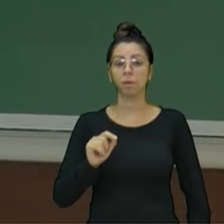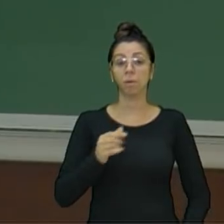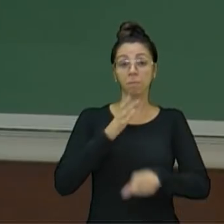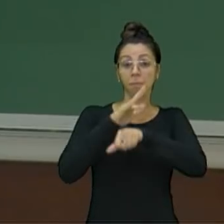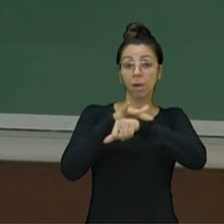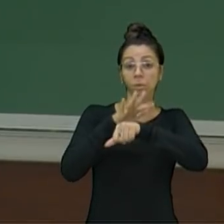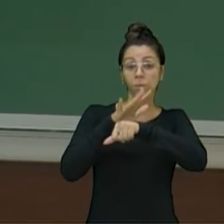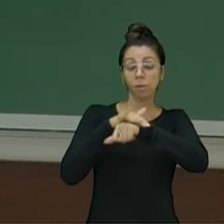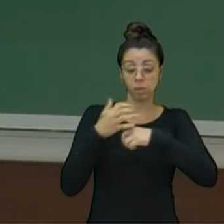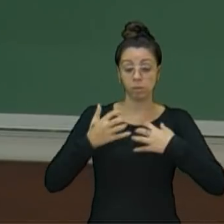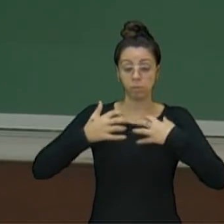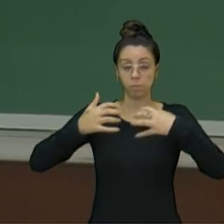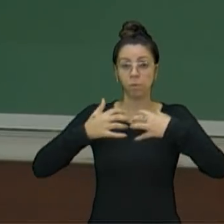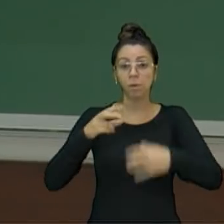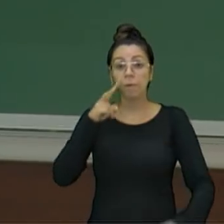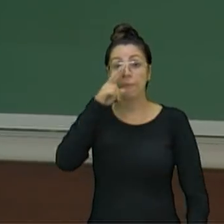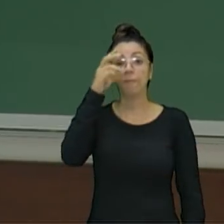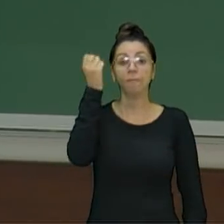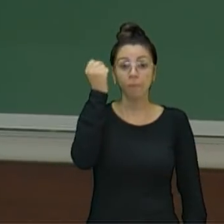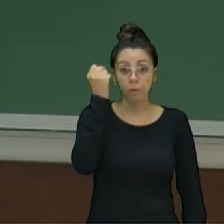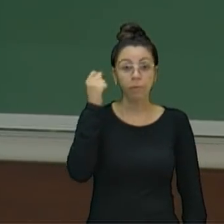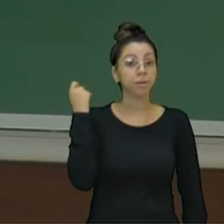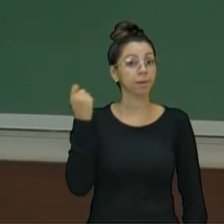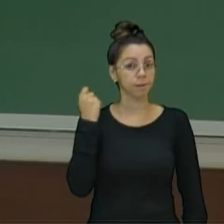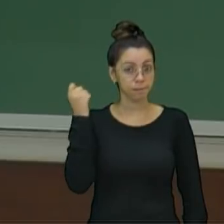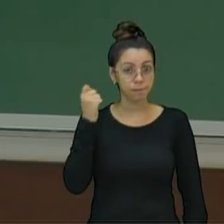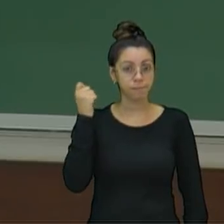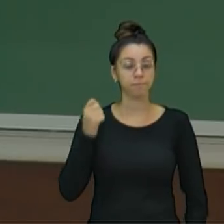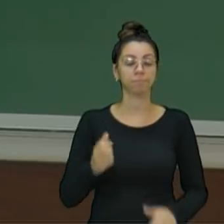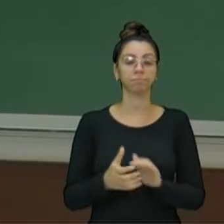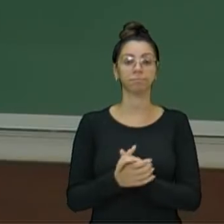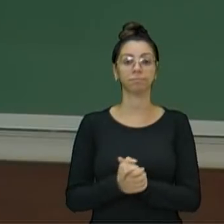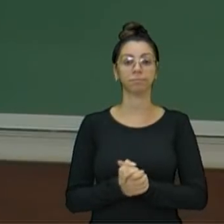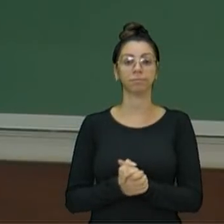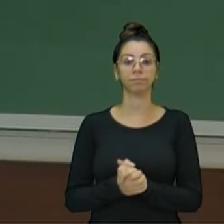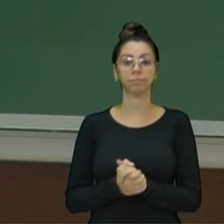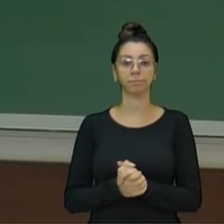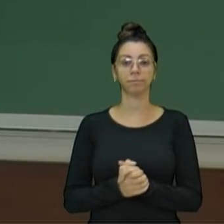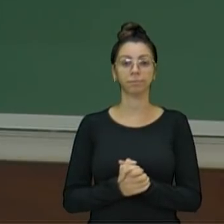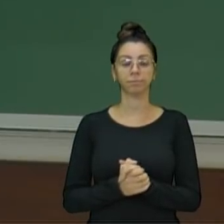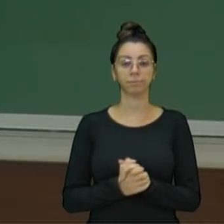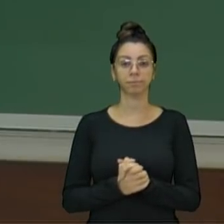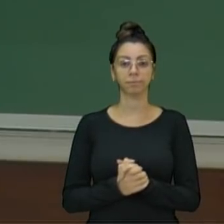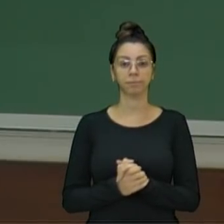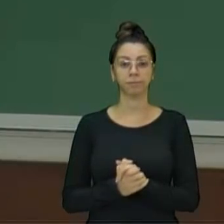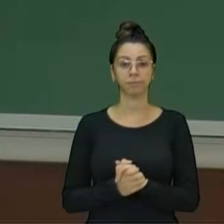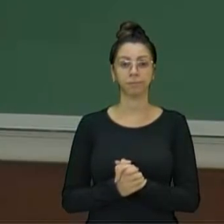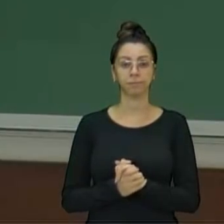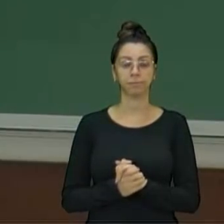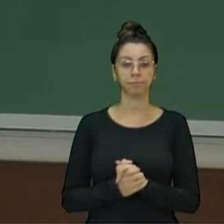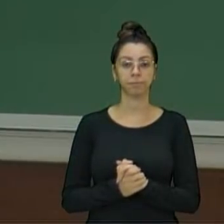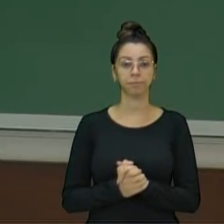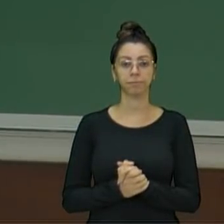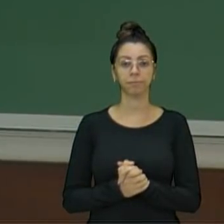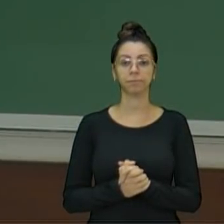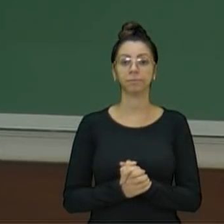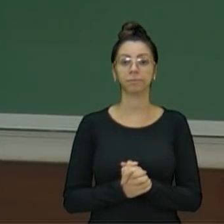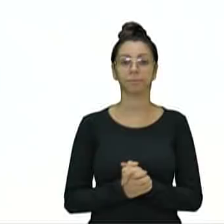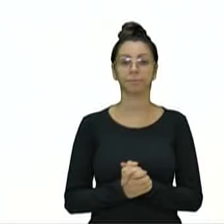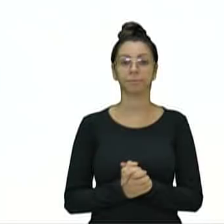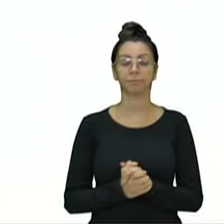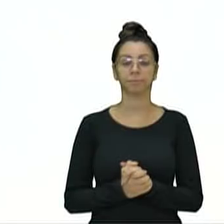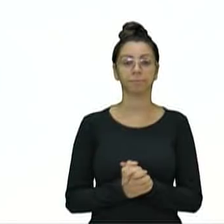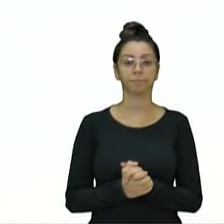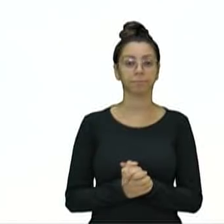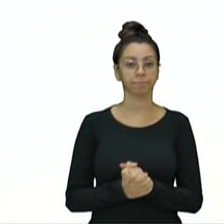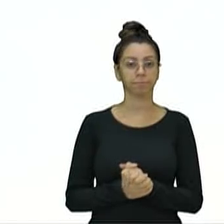forte. I wanted to play soccer. Nope. Ice skate? Nope. Running with cool